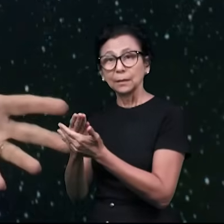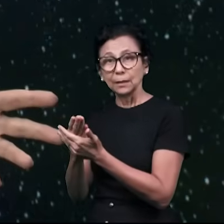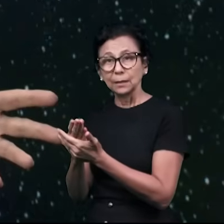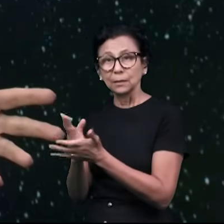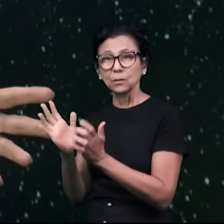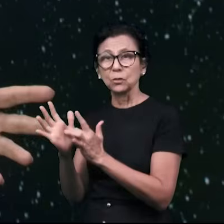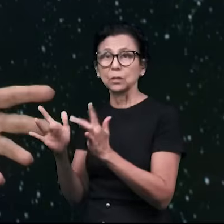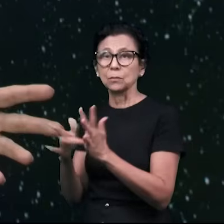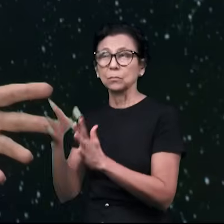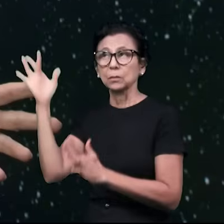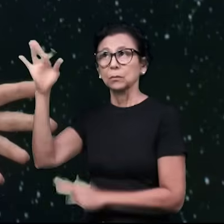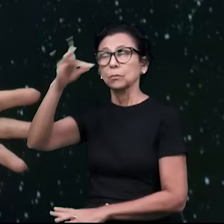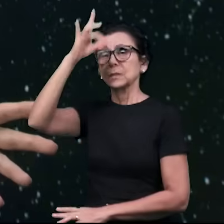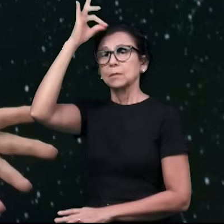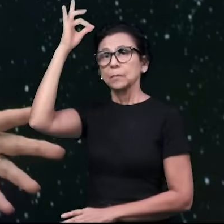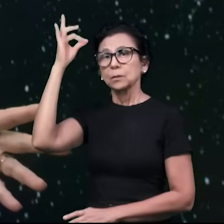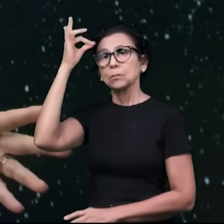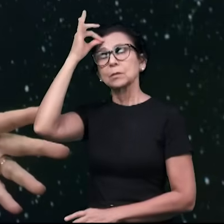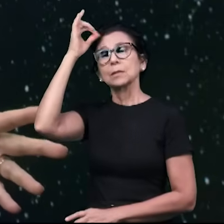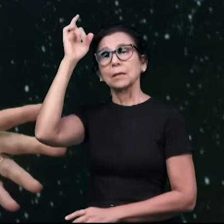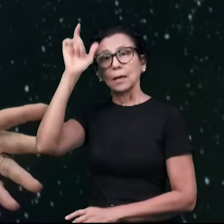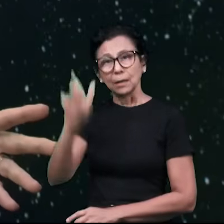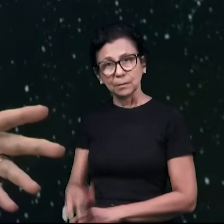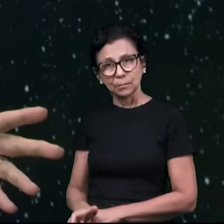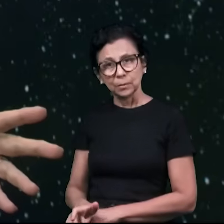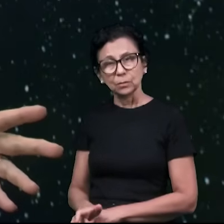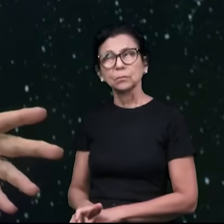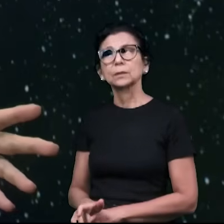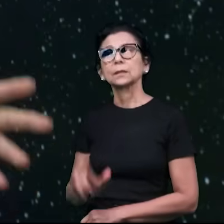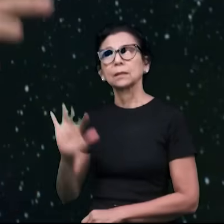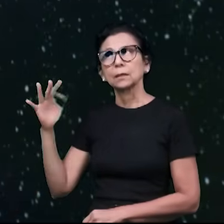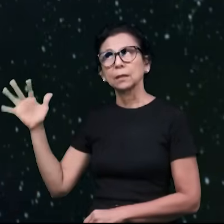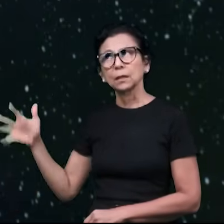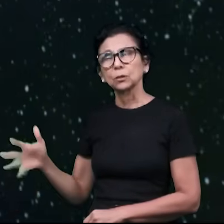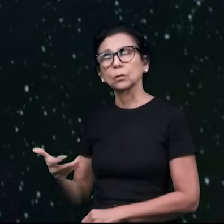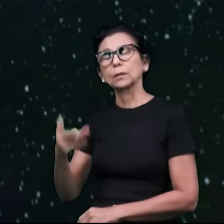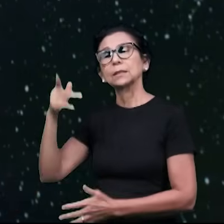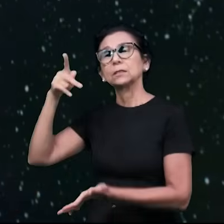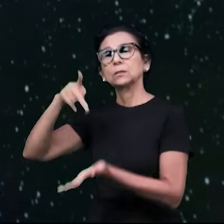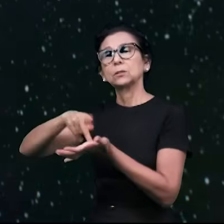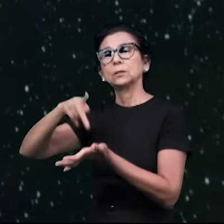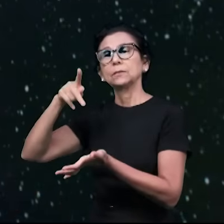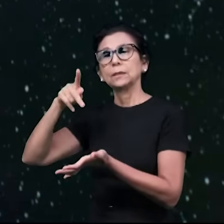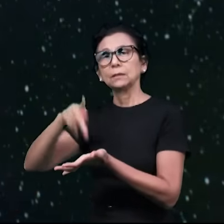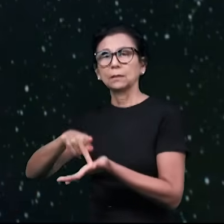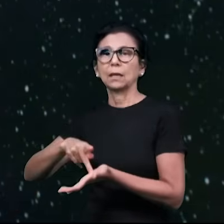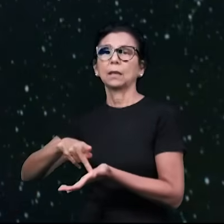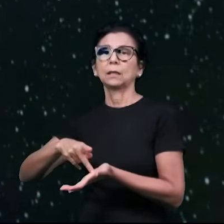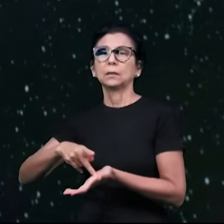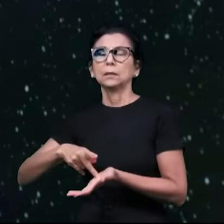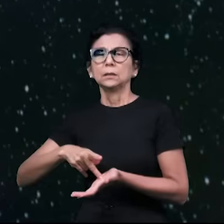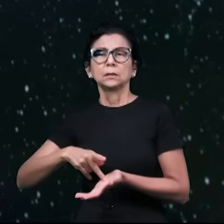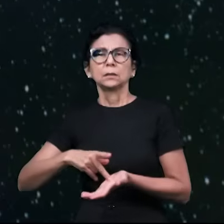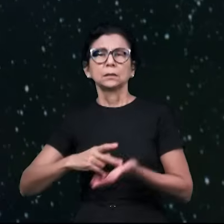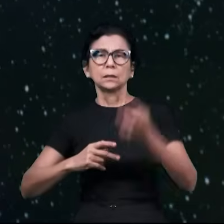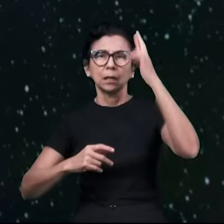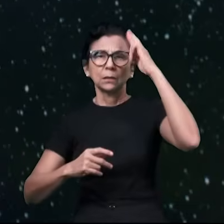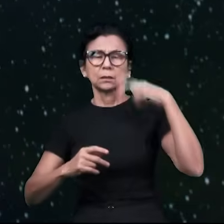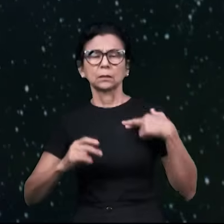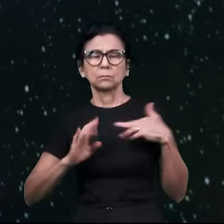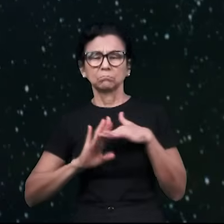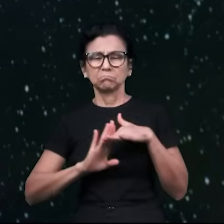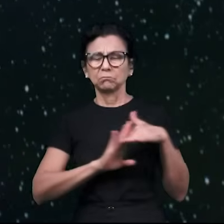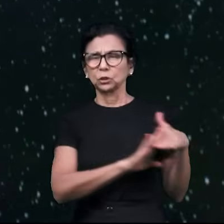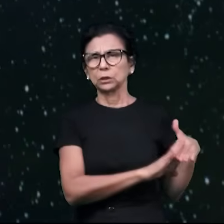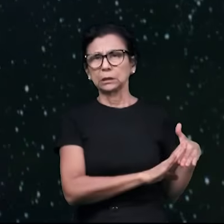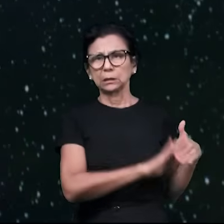o verdadeiro adorador, o que obedece ao Senhor, que renuncia à sua razão. Esse